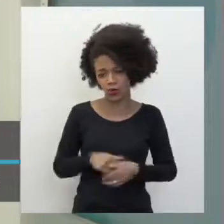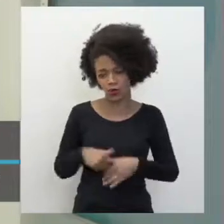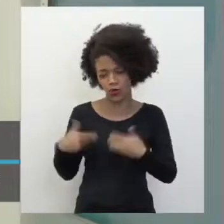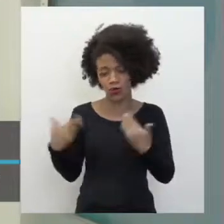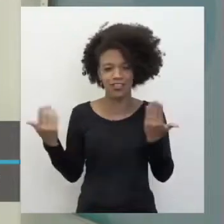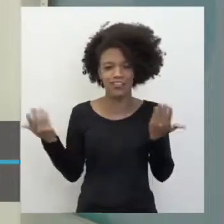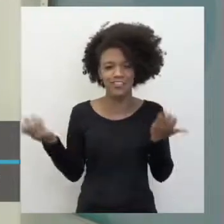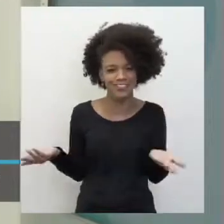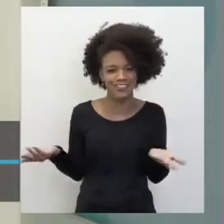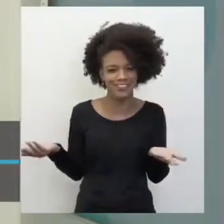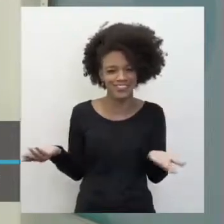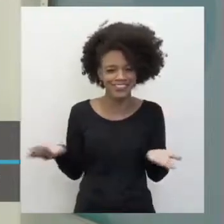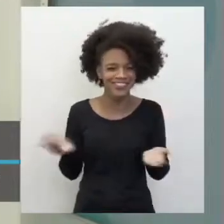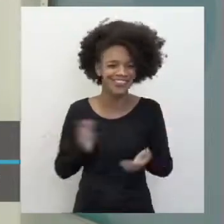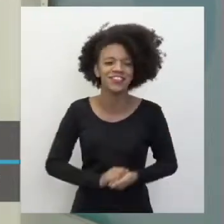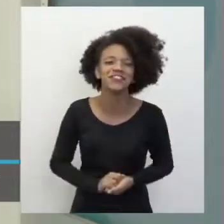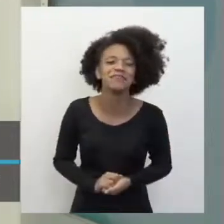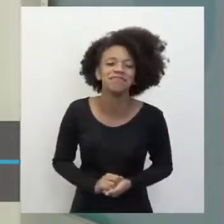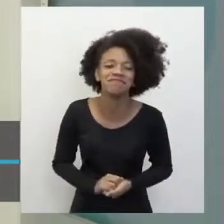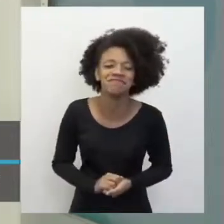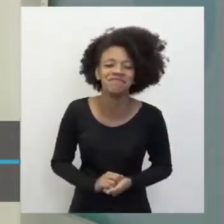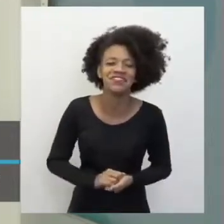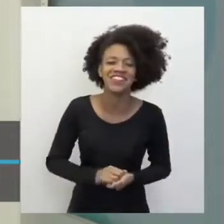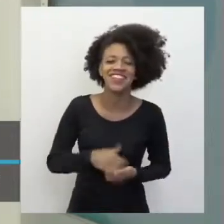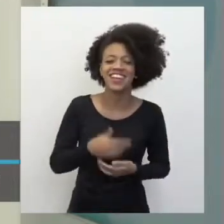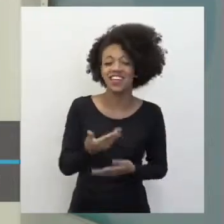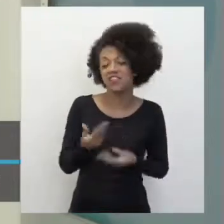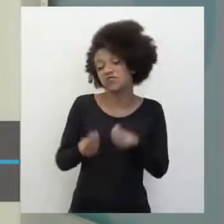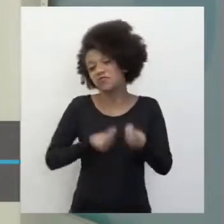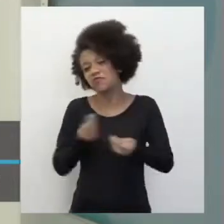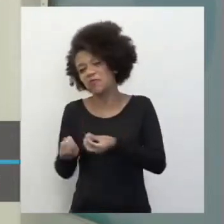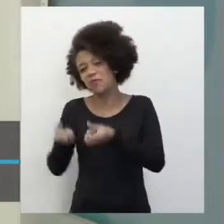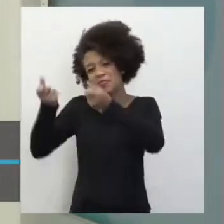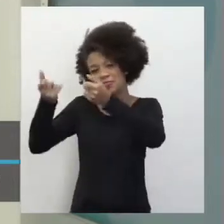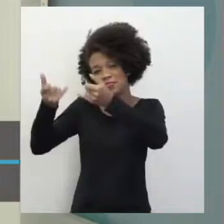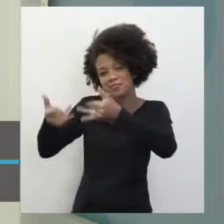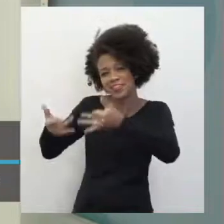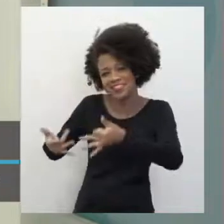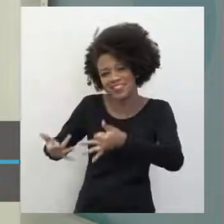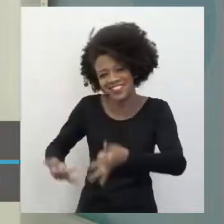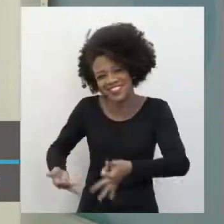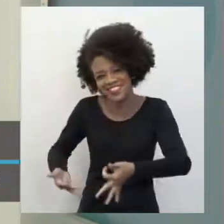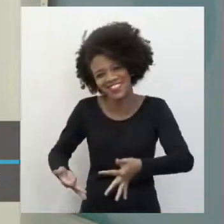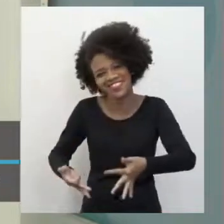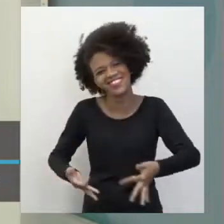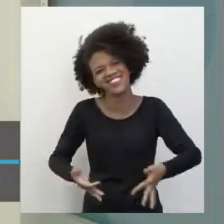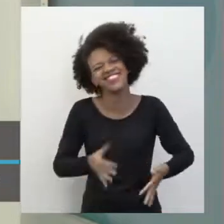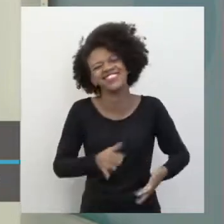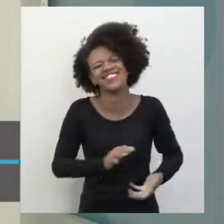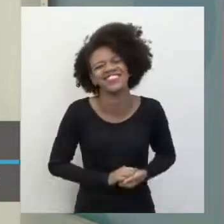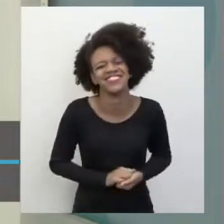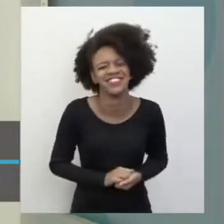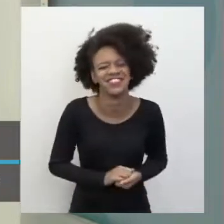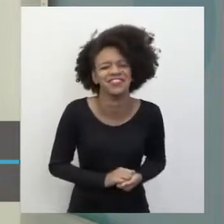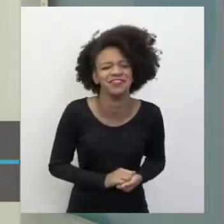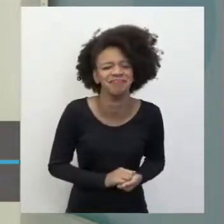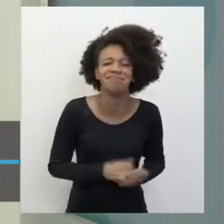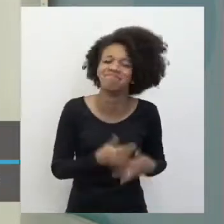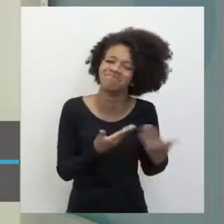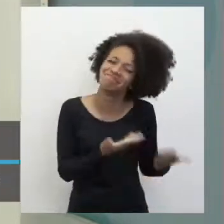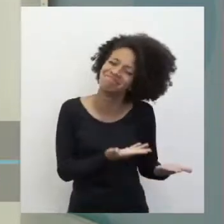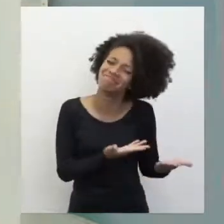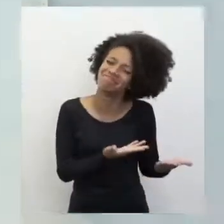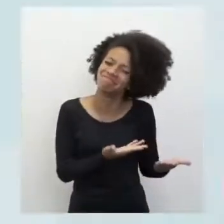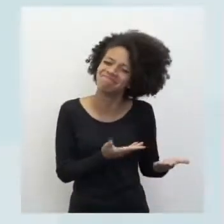2, porque você está falando de uma cultura indígena, né? Então, é uma coisa óbvia ali, certo? A próxima, a